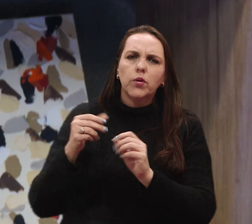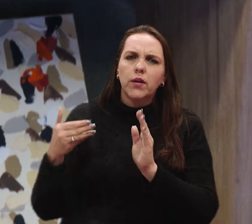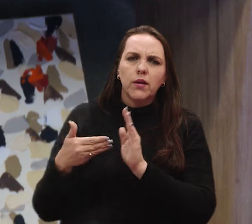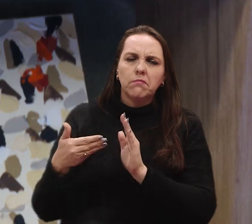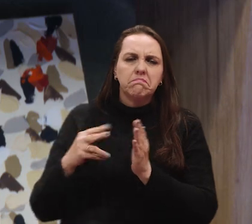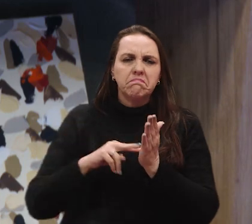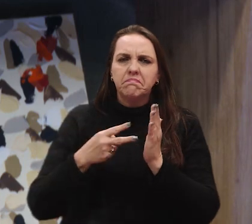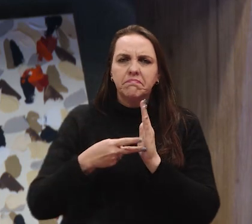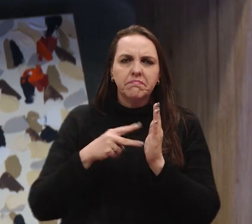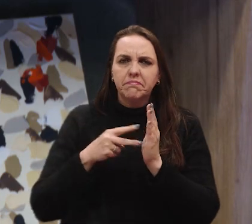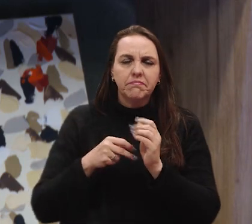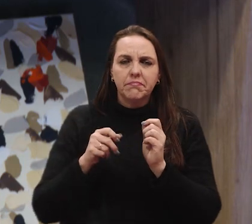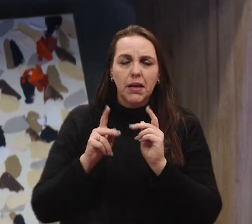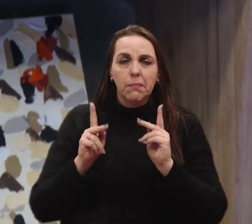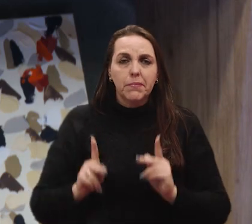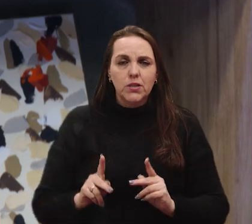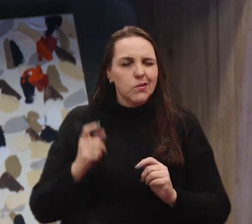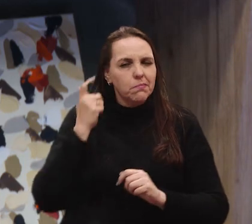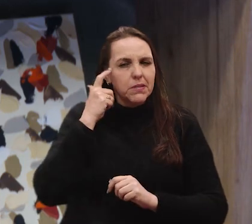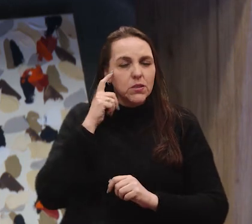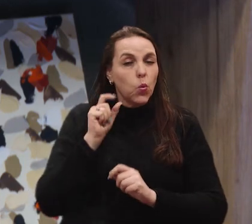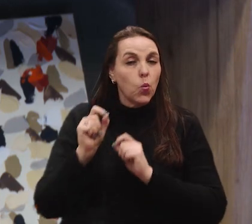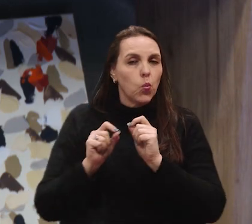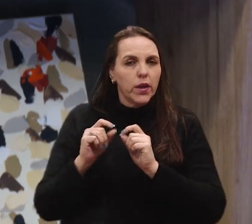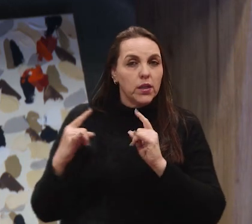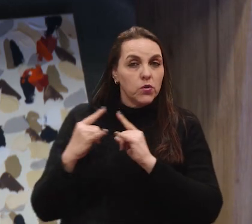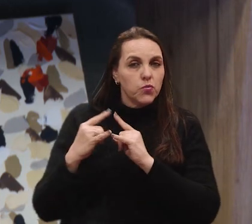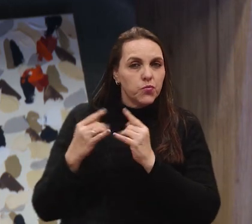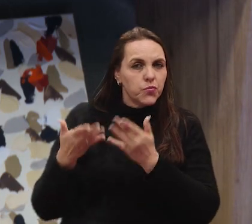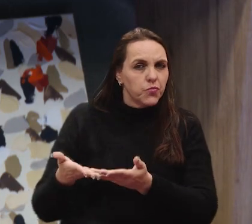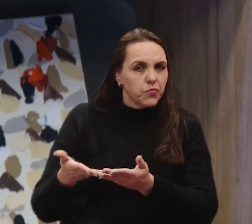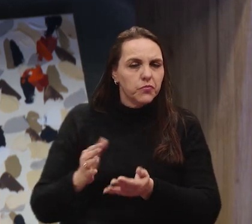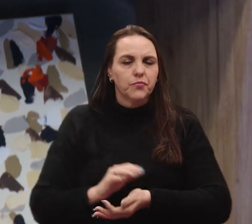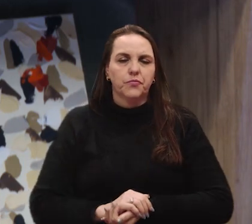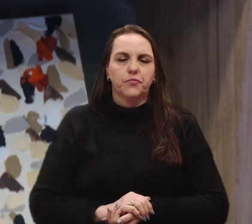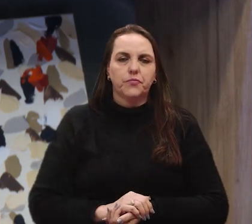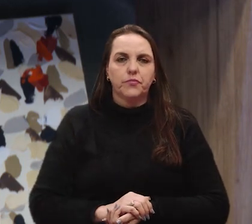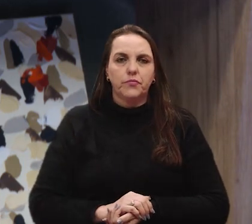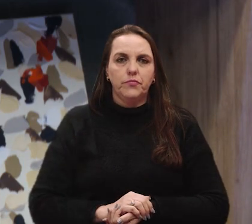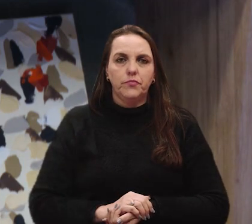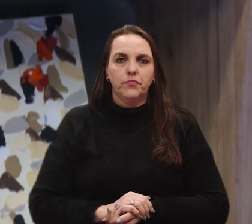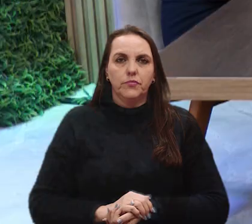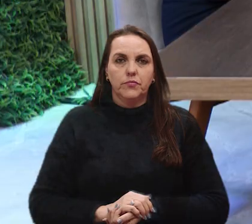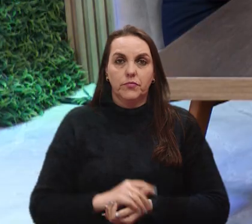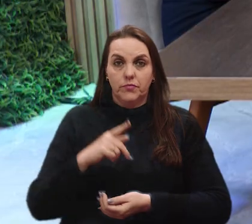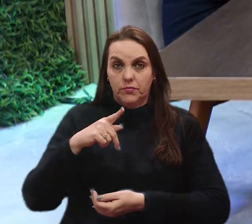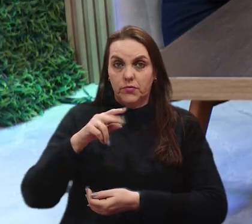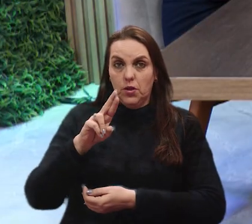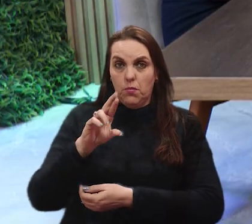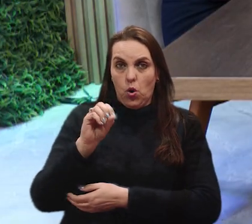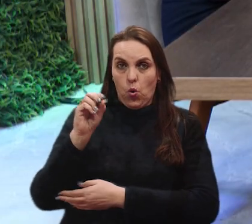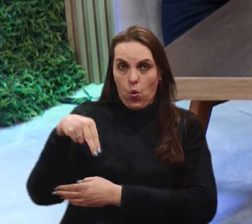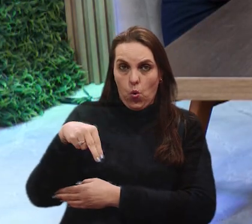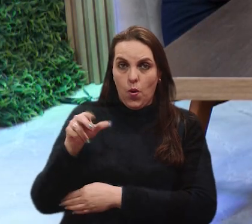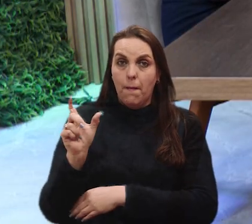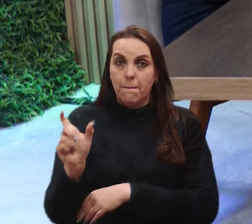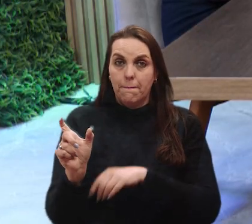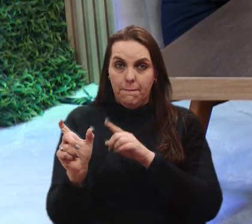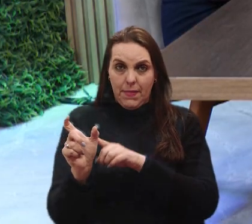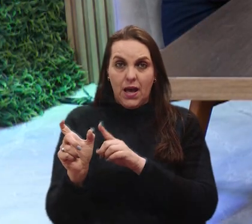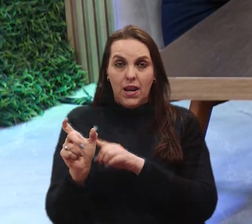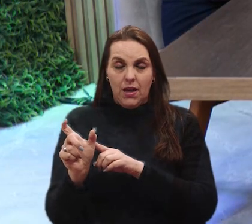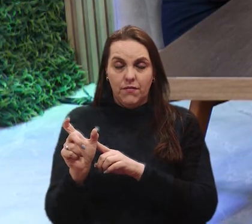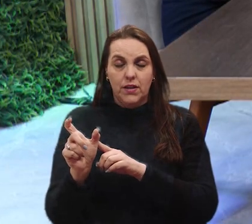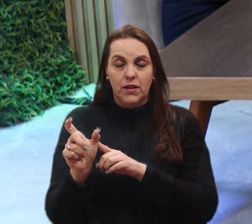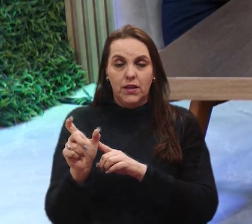pessoas esperam desse órgão? Conta um pouquinho pra gente. Bom, o PROCON, então, como tu diz, digamos a palavra, é